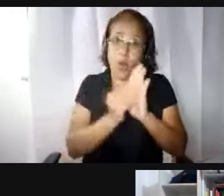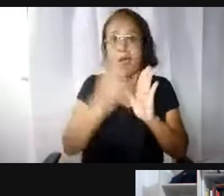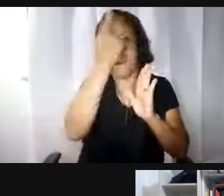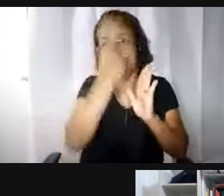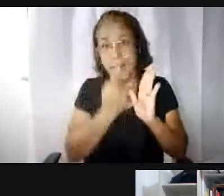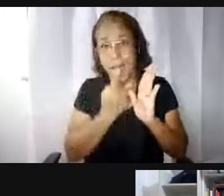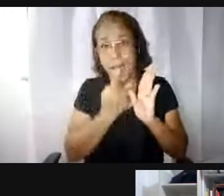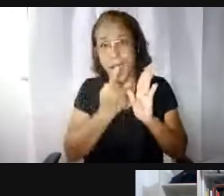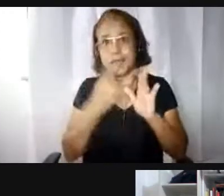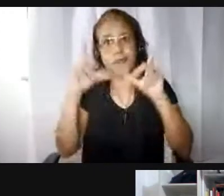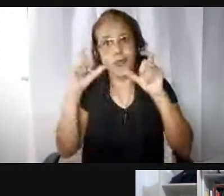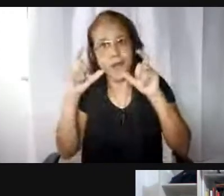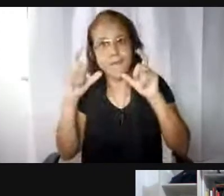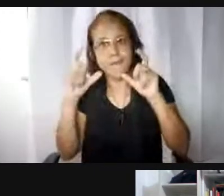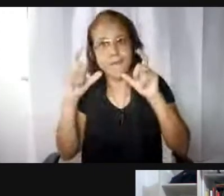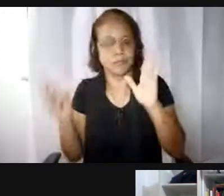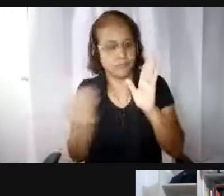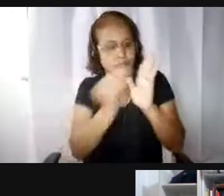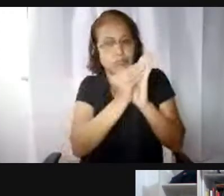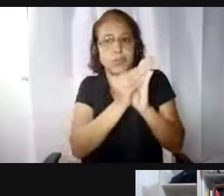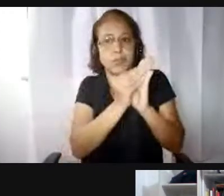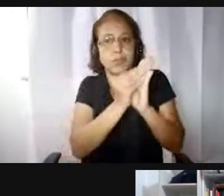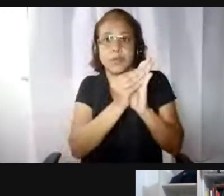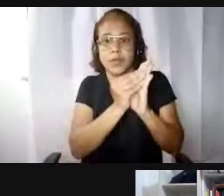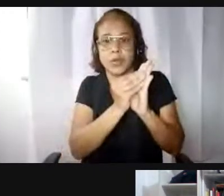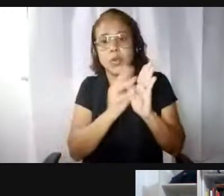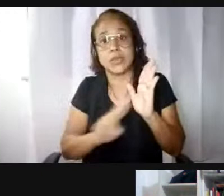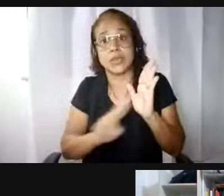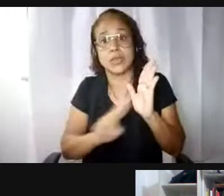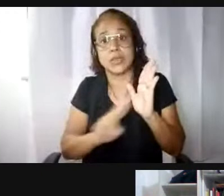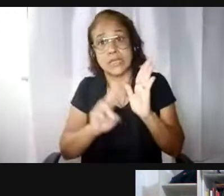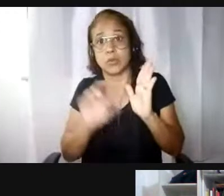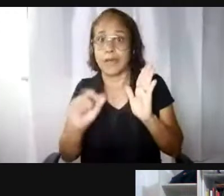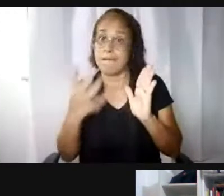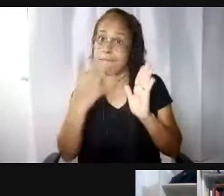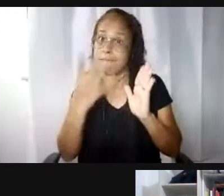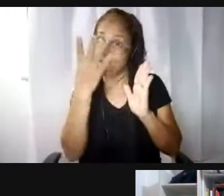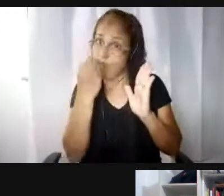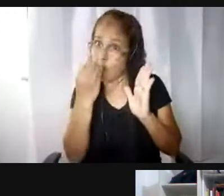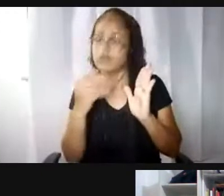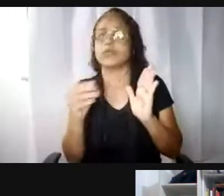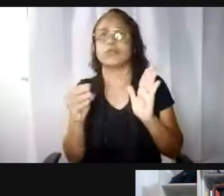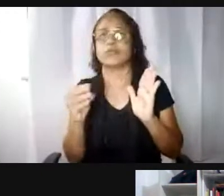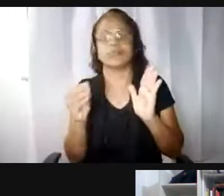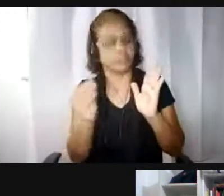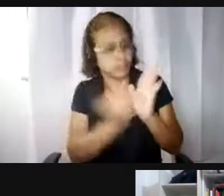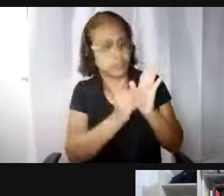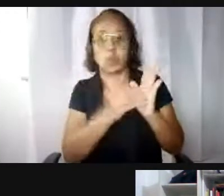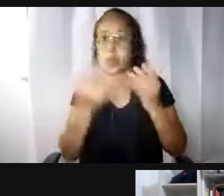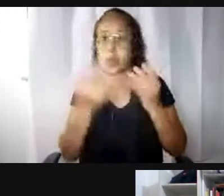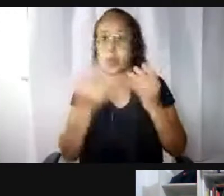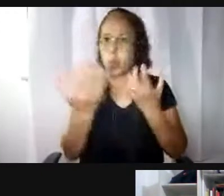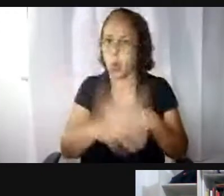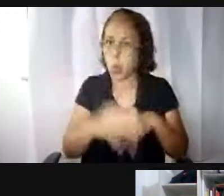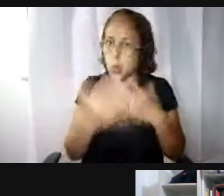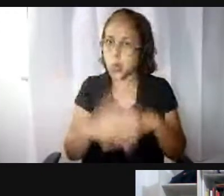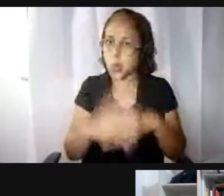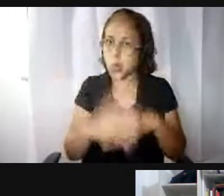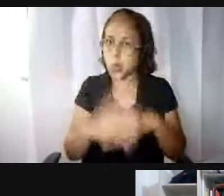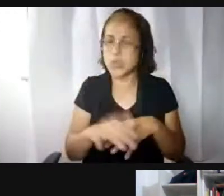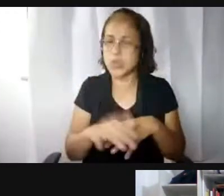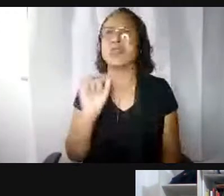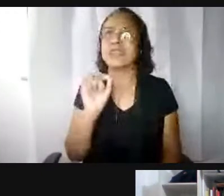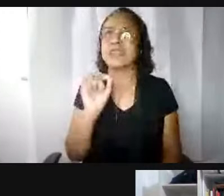é um trabalho dela usando fotos de concursos para professoras na primeira, acho que na segunda